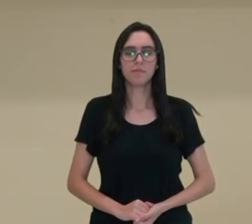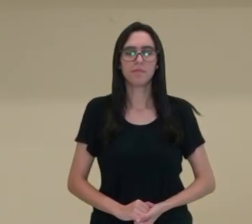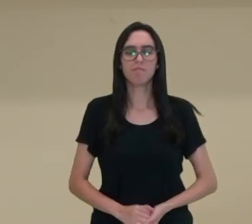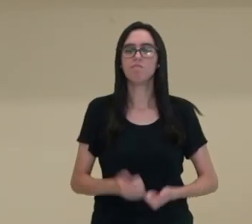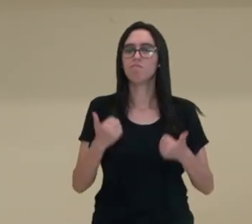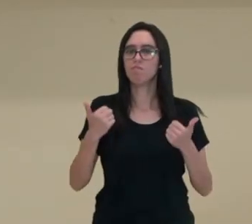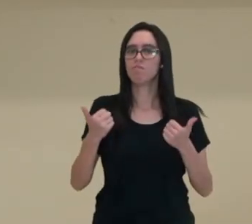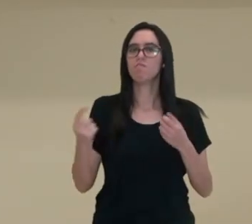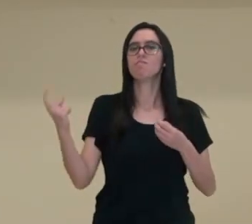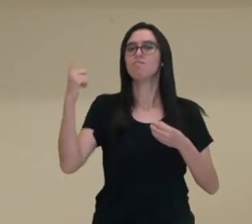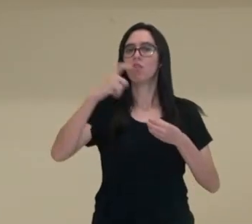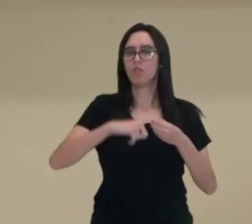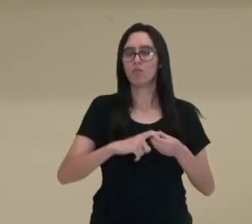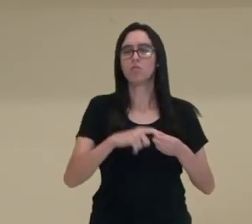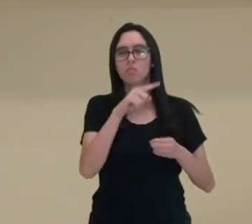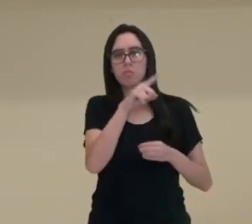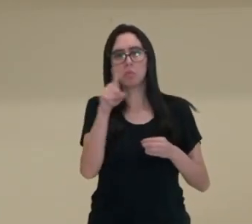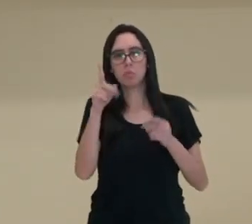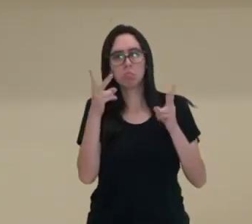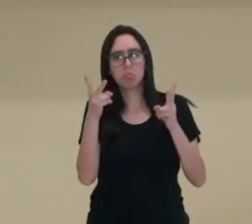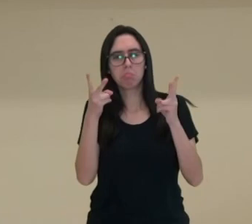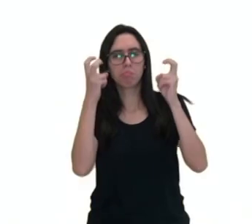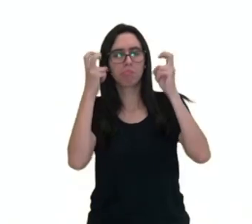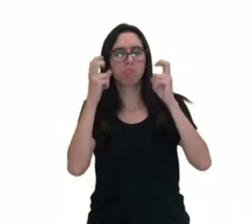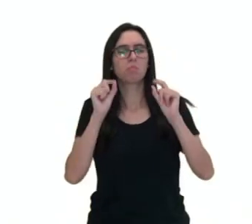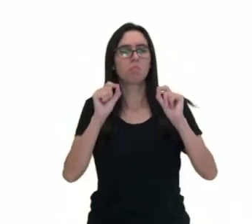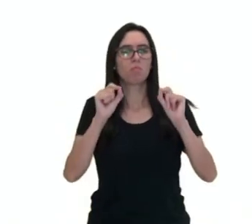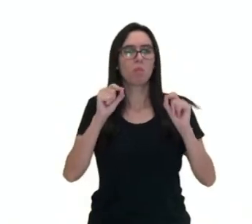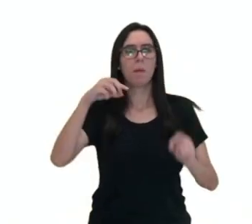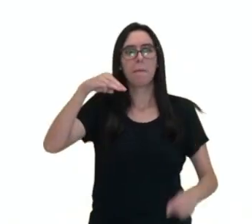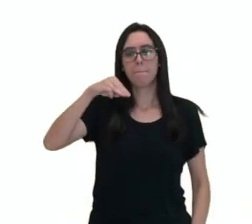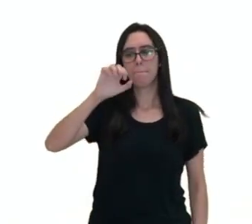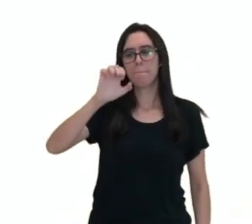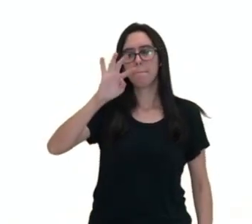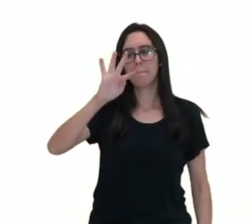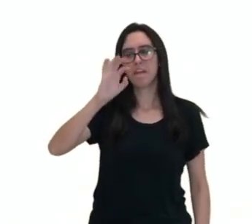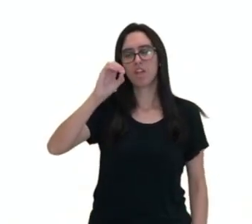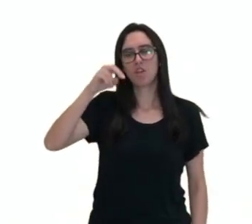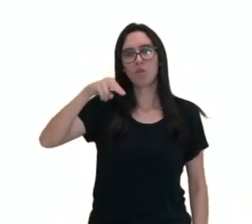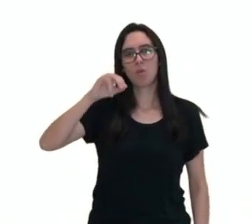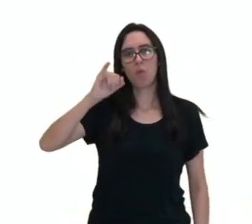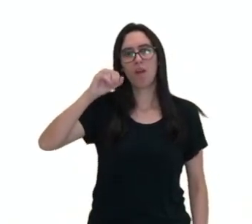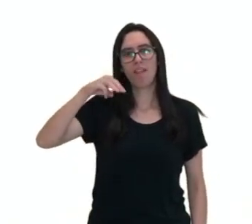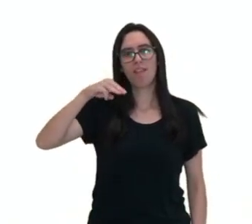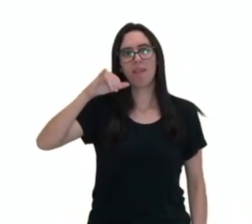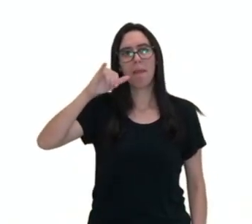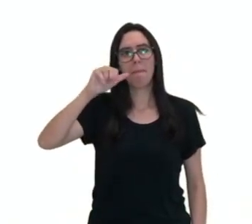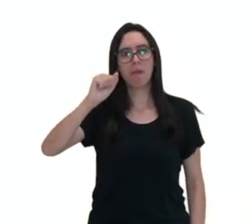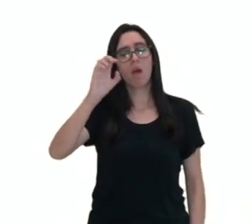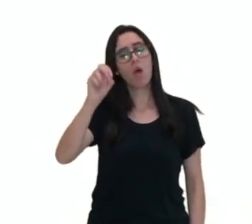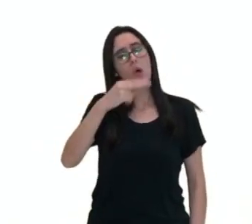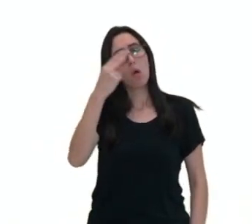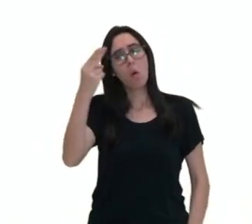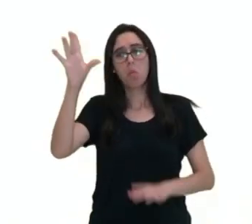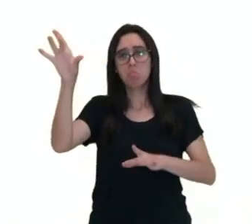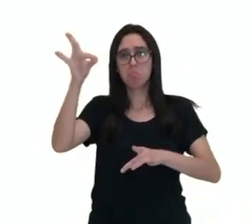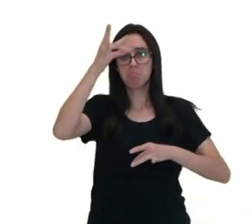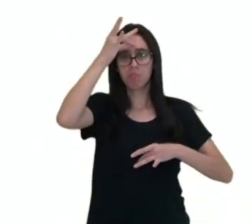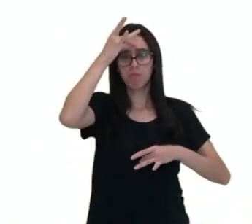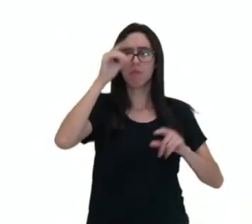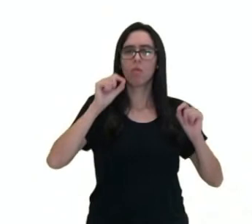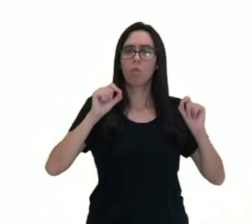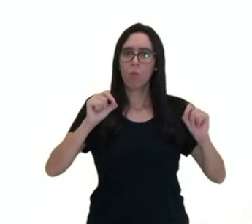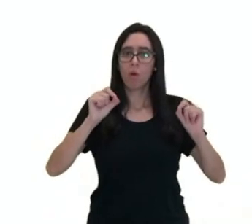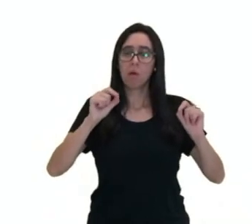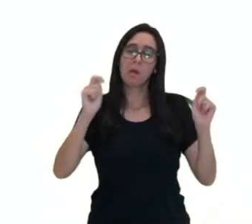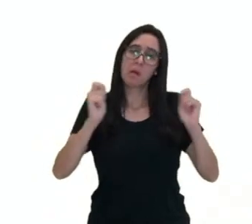Retornando então, pessoal, se vocês identificaram aqui a metonímia, né, ou personificação, né, a gente tem aqui duas